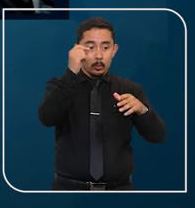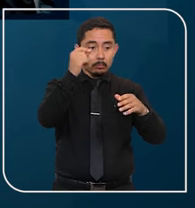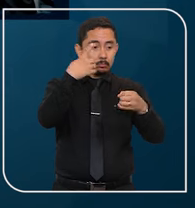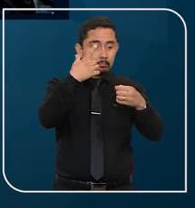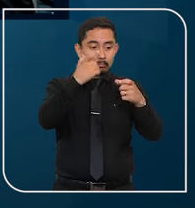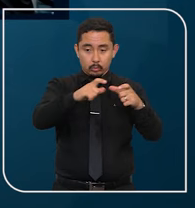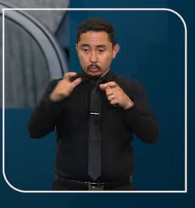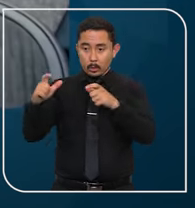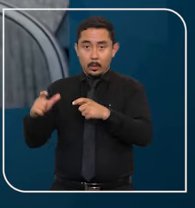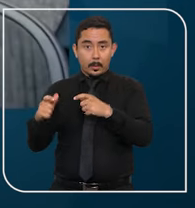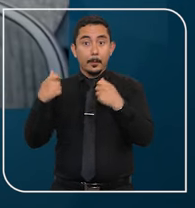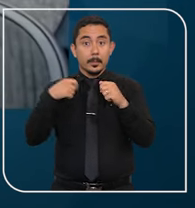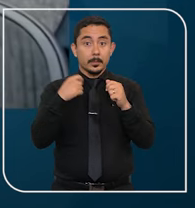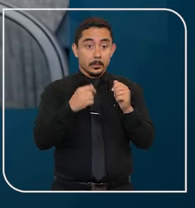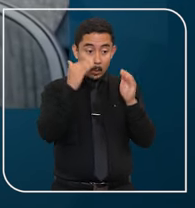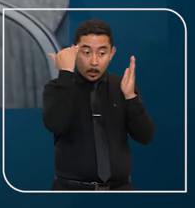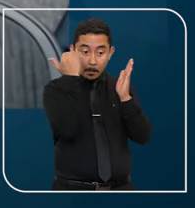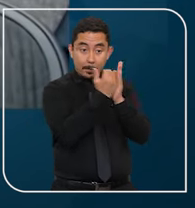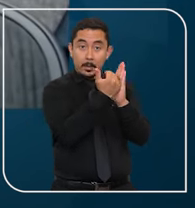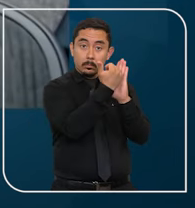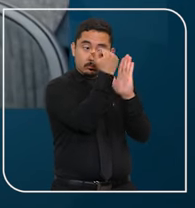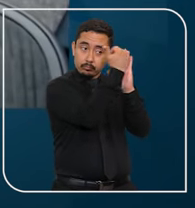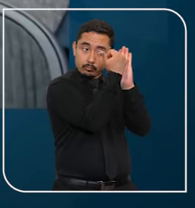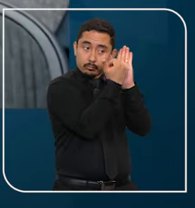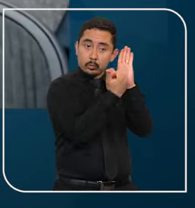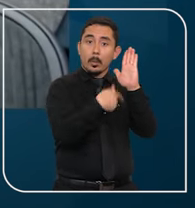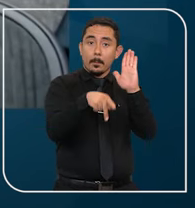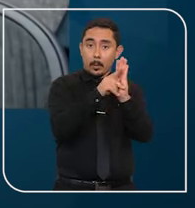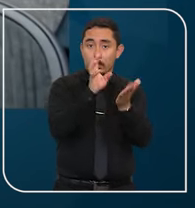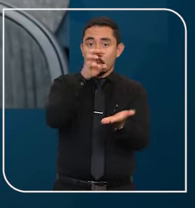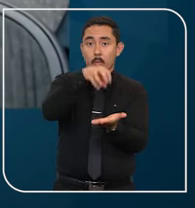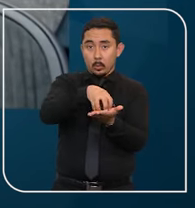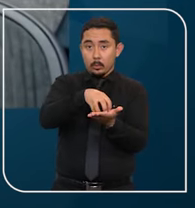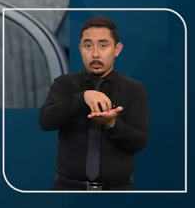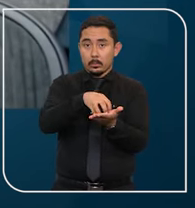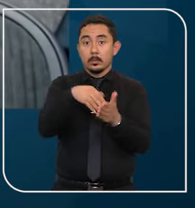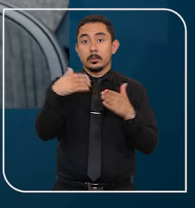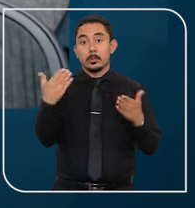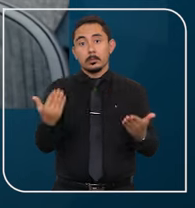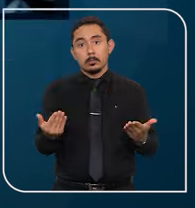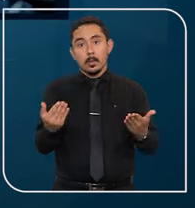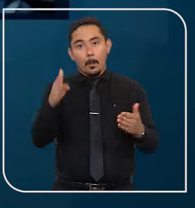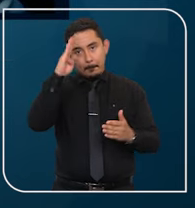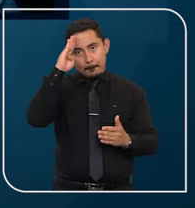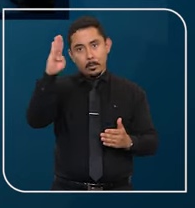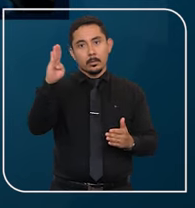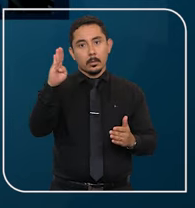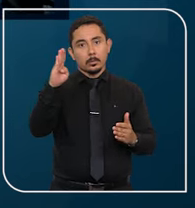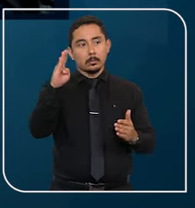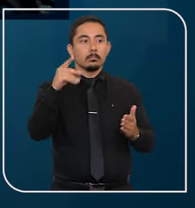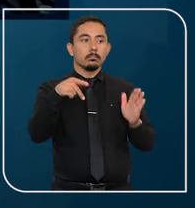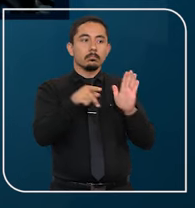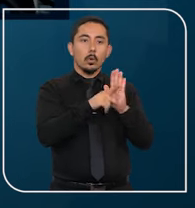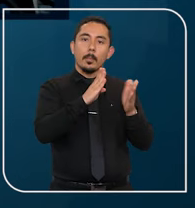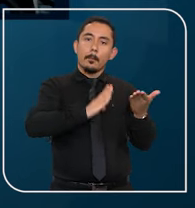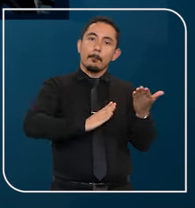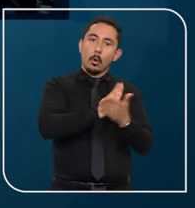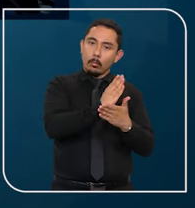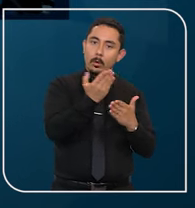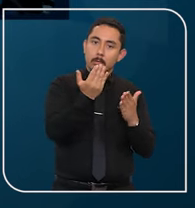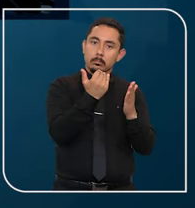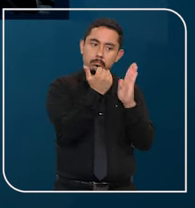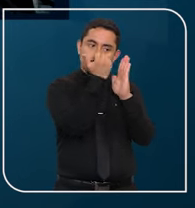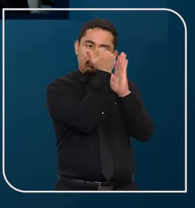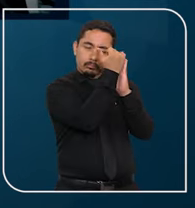escolha das vagas deveria obedecer a ordem de classificação no concurso por isso o ato de priorizar candidatos